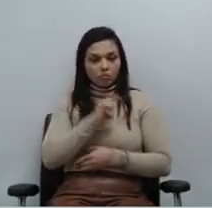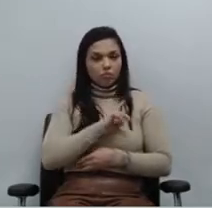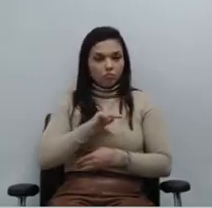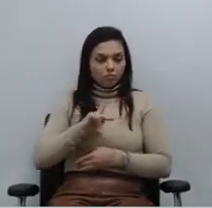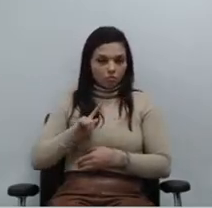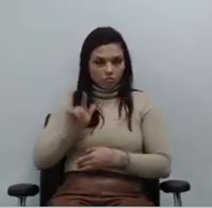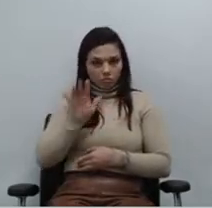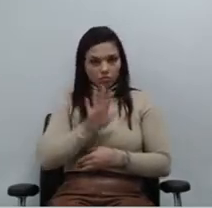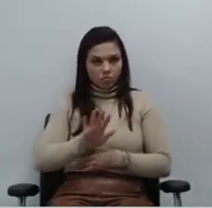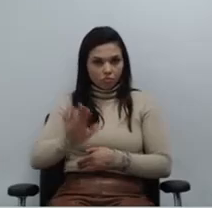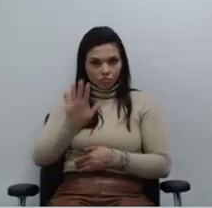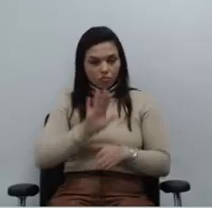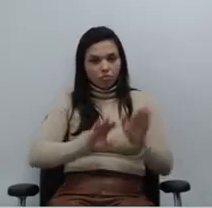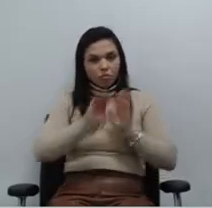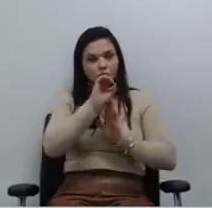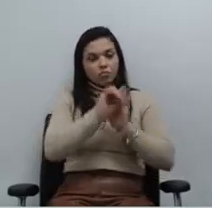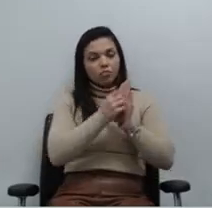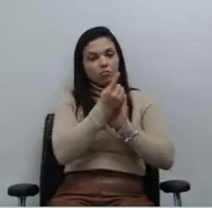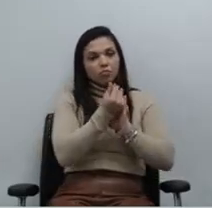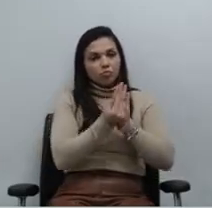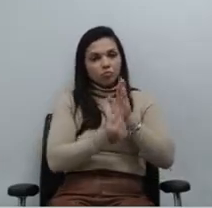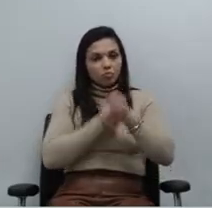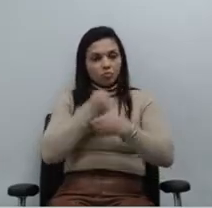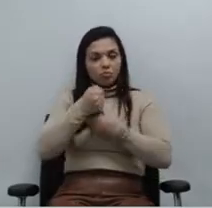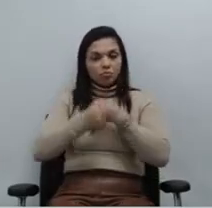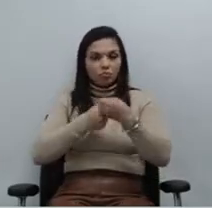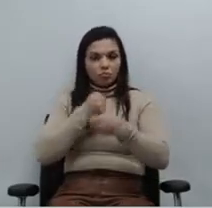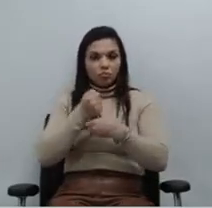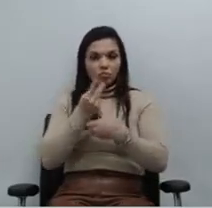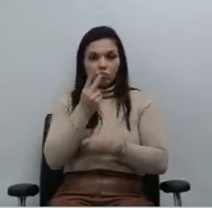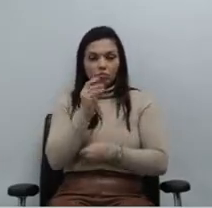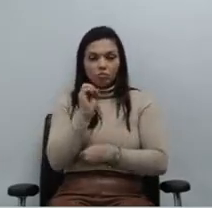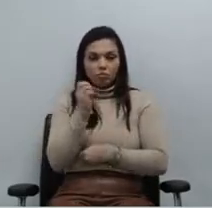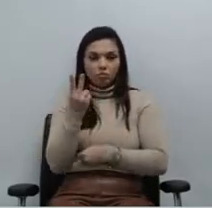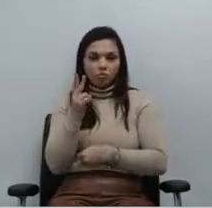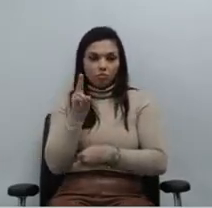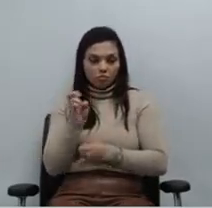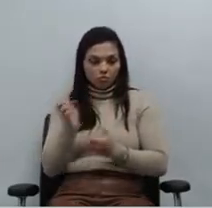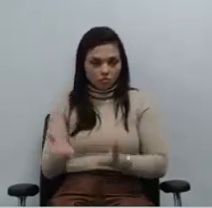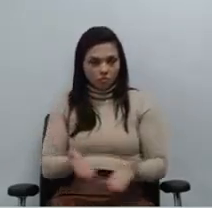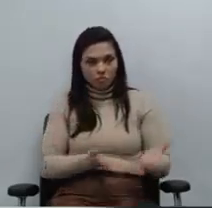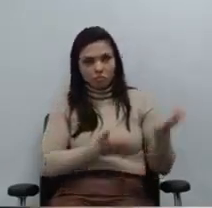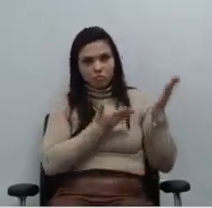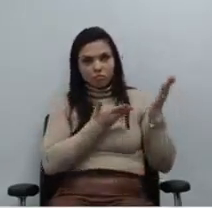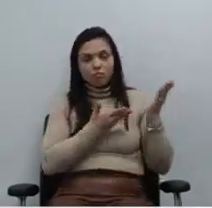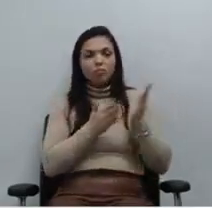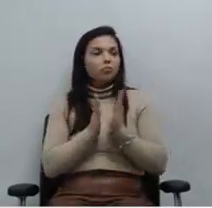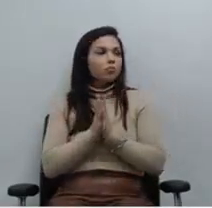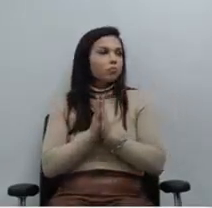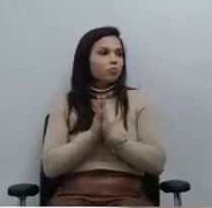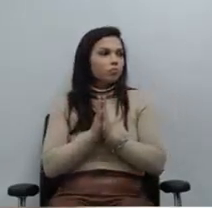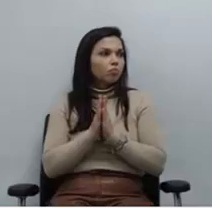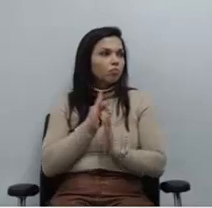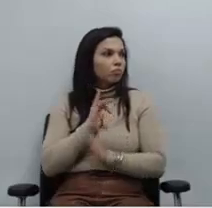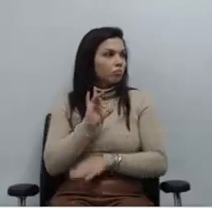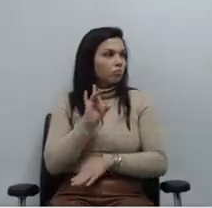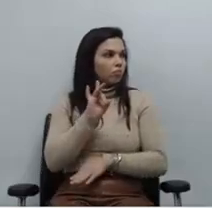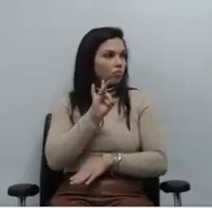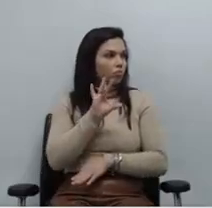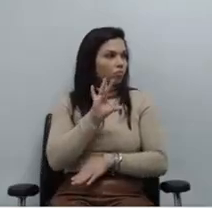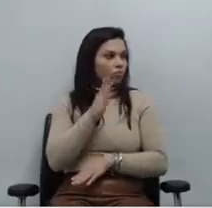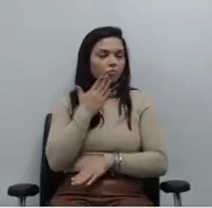proposta de orçamentária setorial para o exercício 2025. Excelentíssima conselheira, com a palavra. Excelência, posso só fazer uma questão? Eu